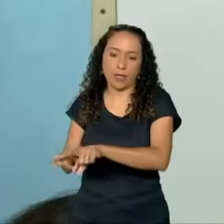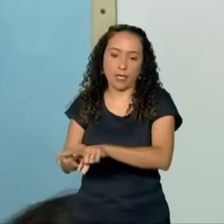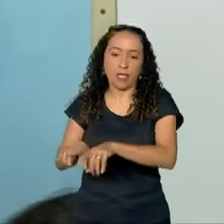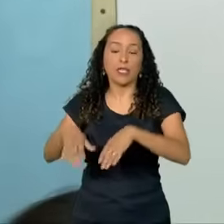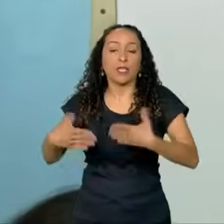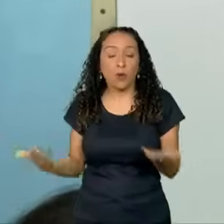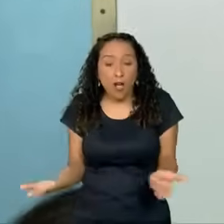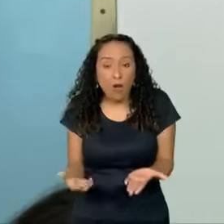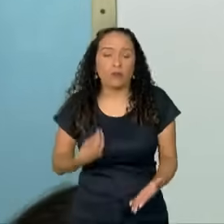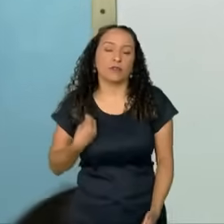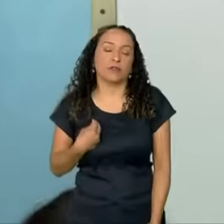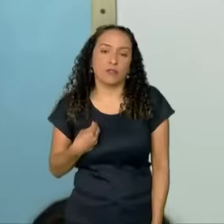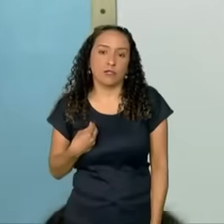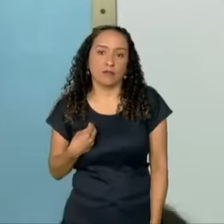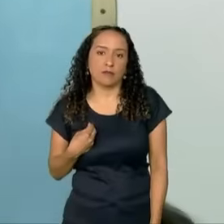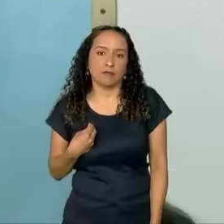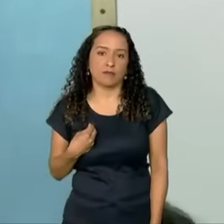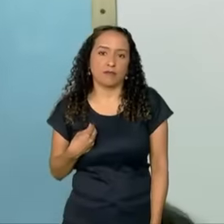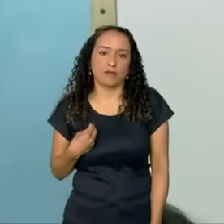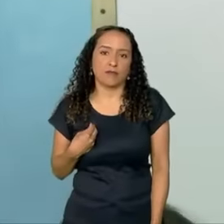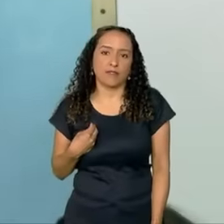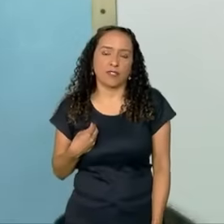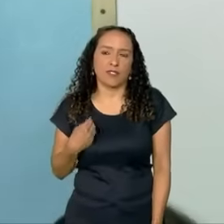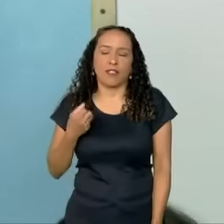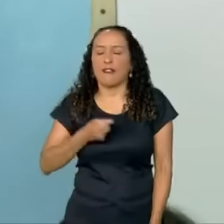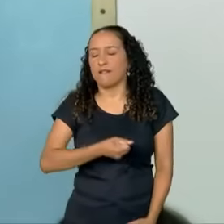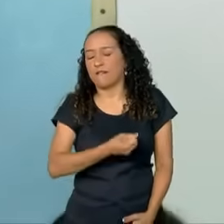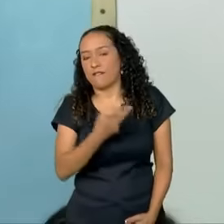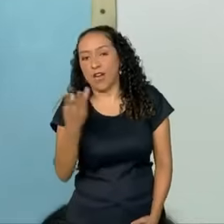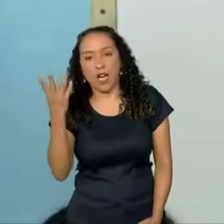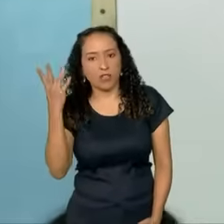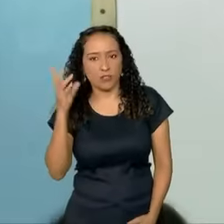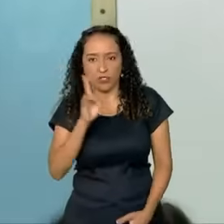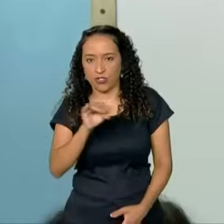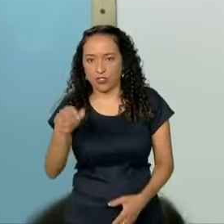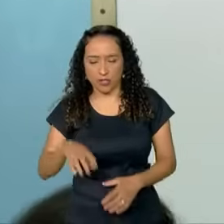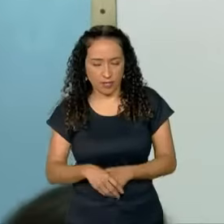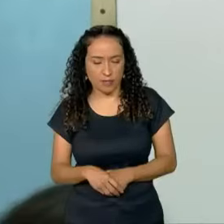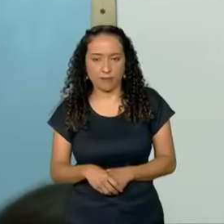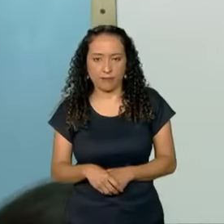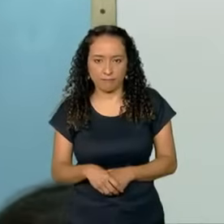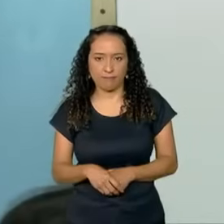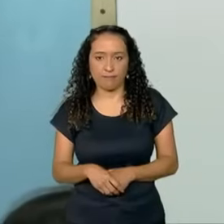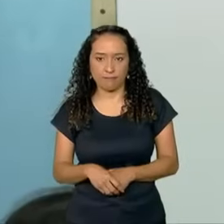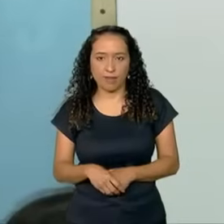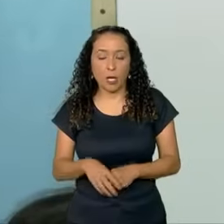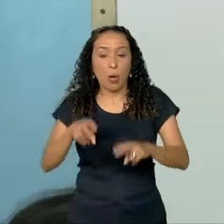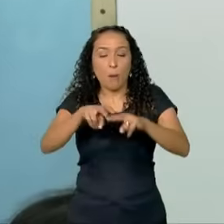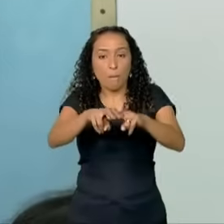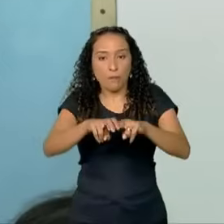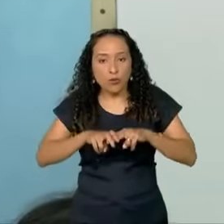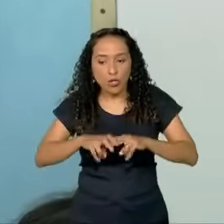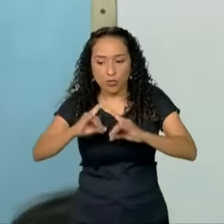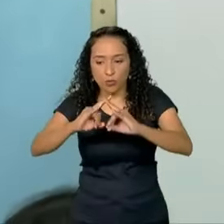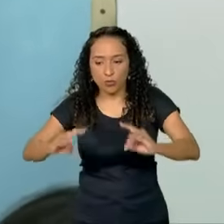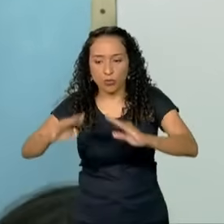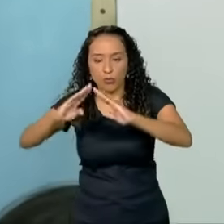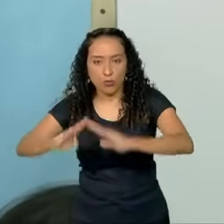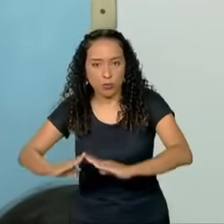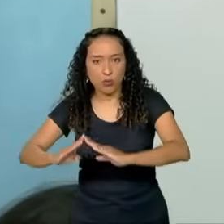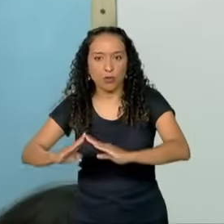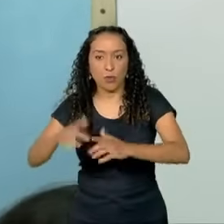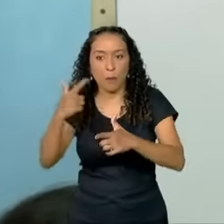estamos vivendo, por dias intensos. E por isso que o abrigamento, os problemas